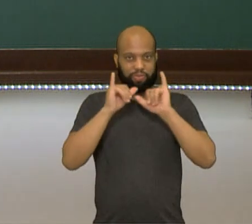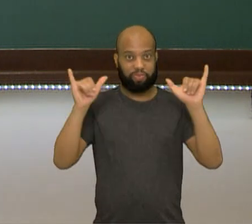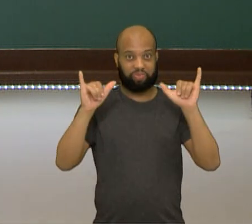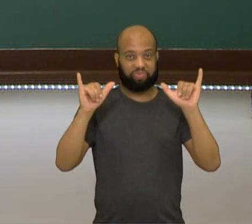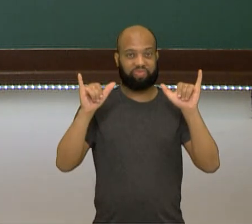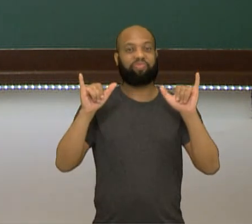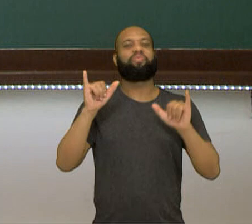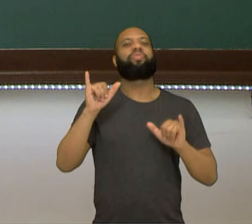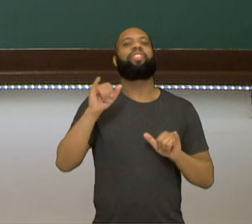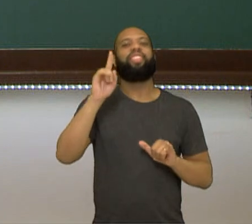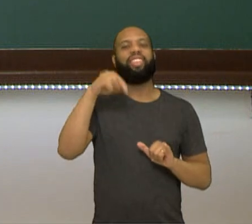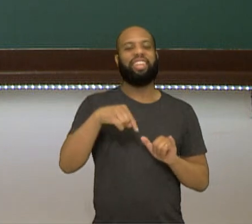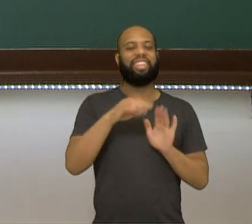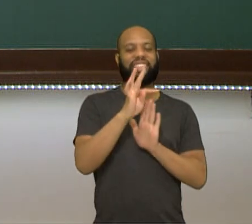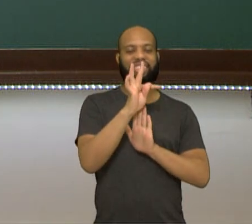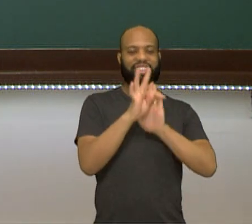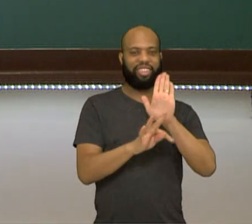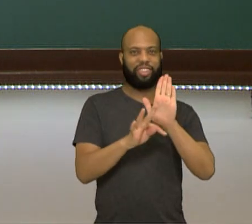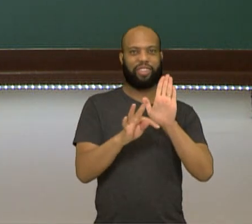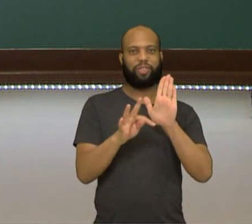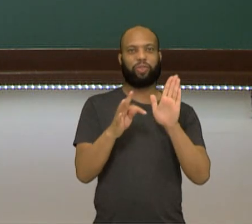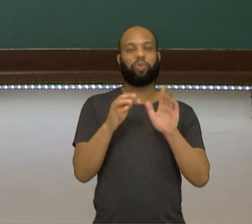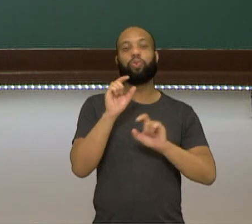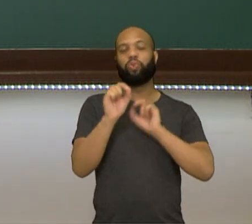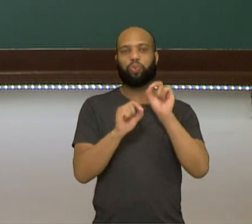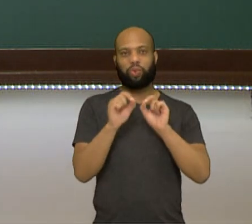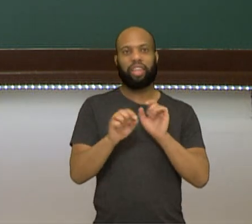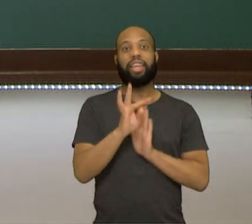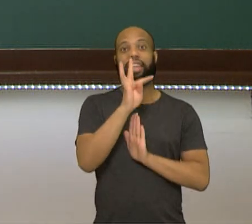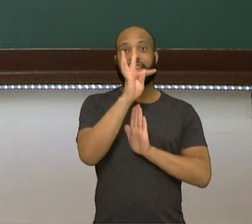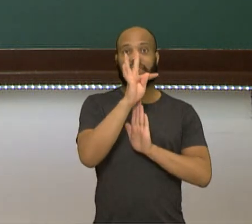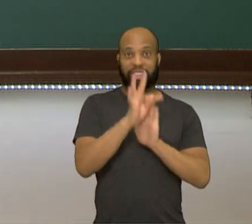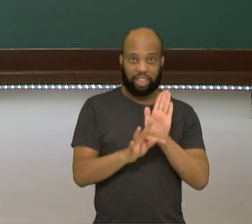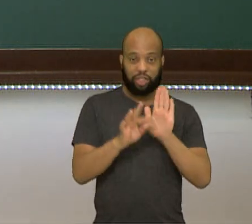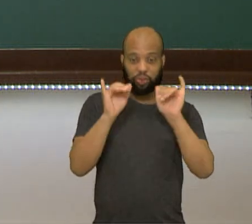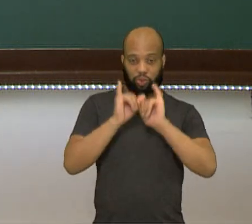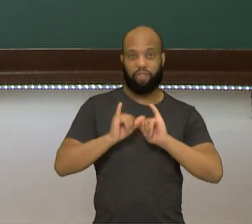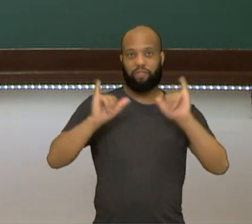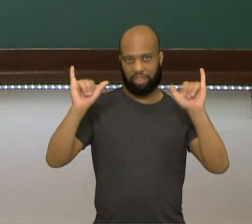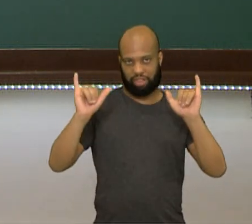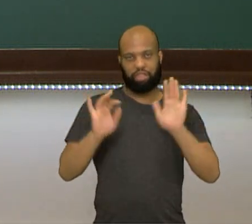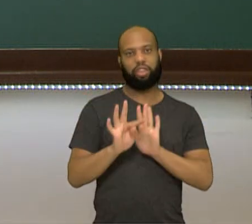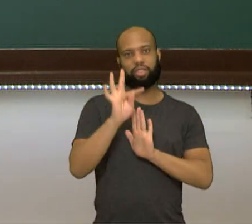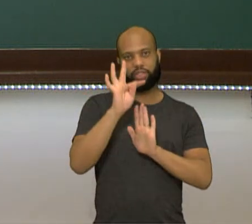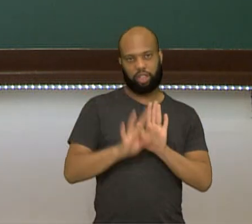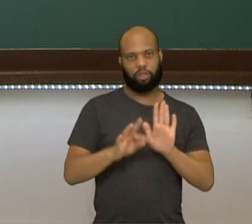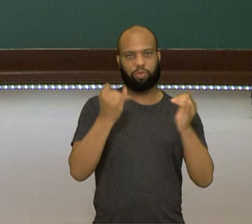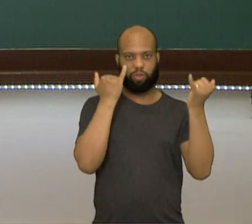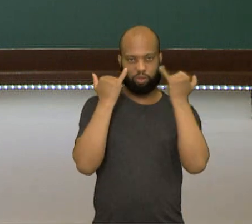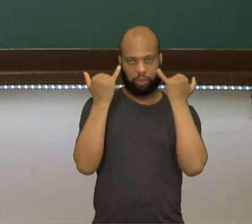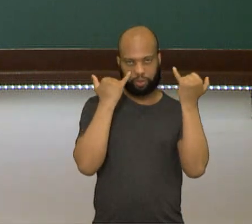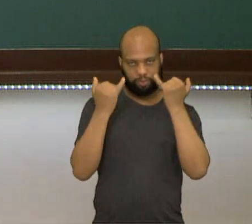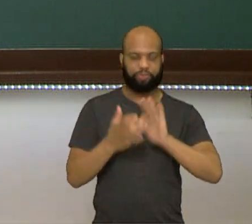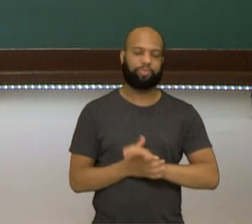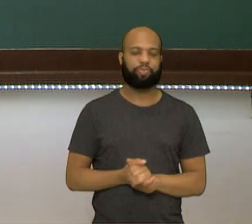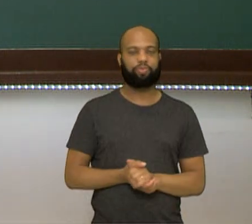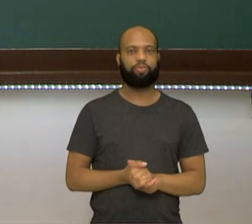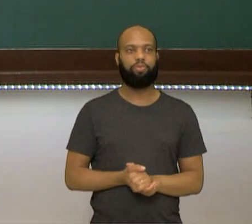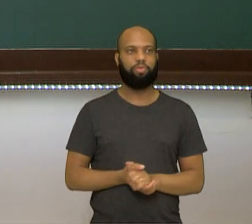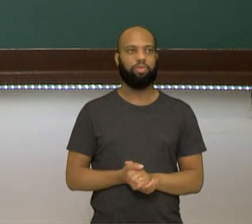informei. Vamos falar sobre isso, texto informativo. Mas vamos observar então os nossos objetivos? Vem comigo